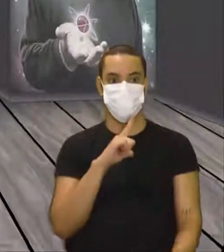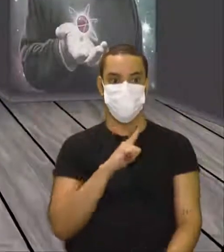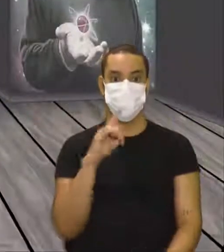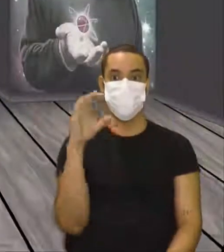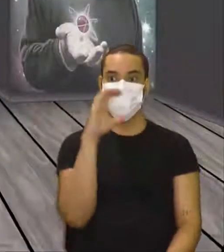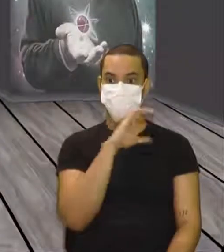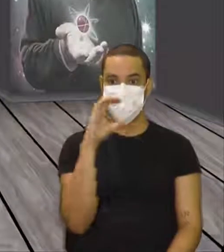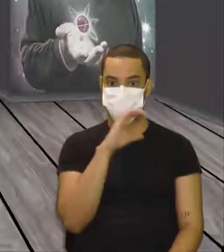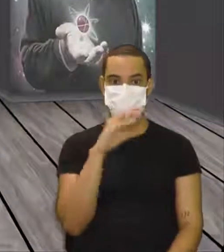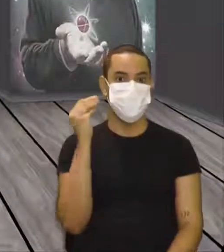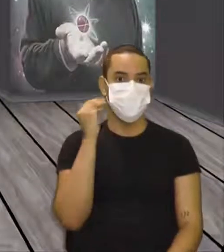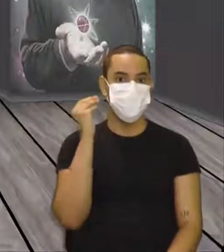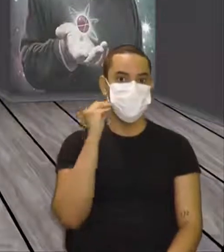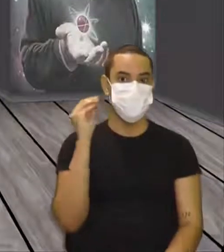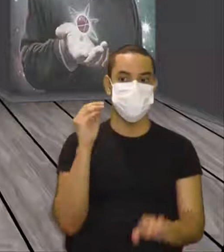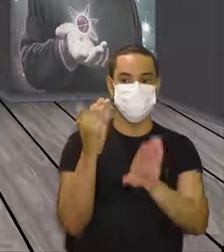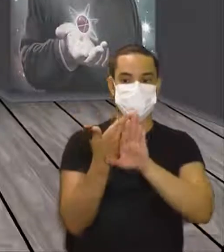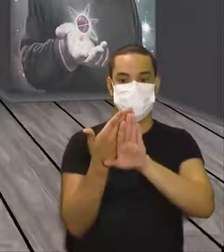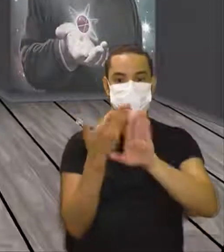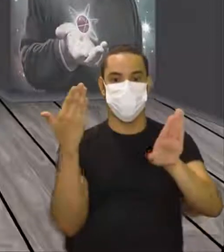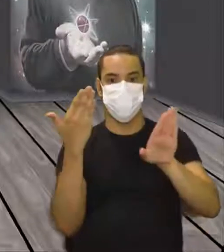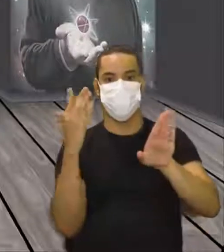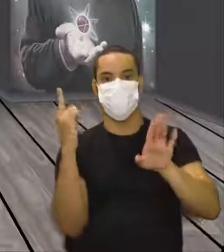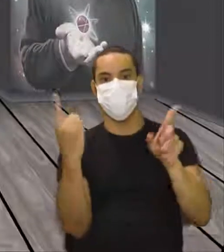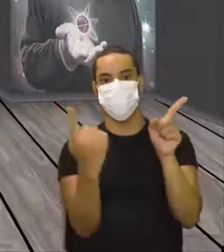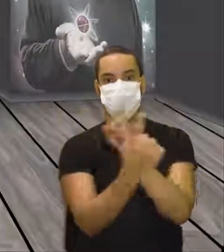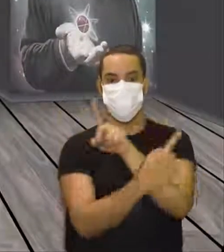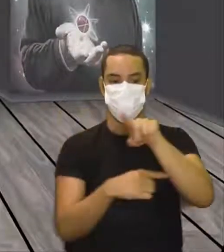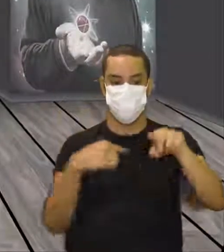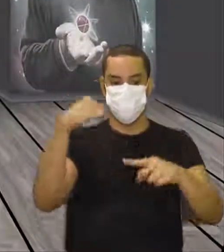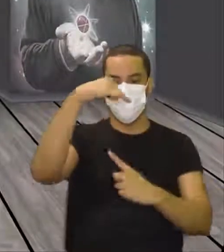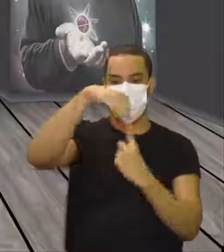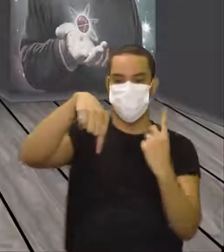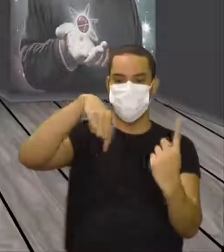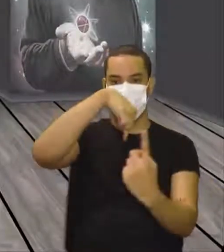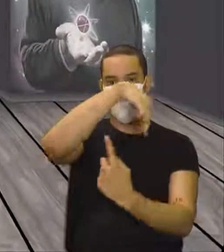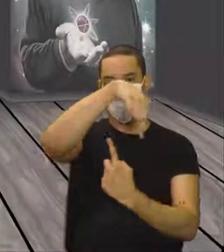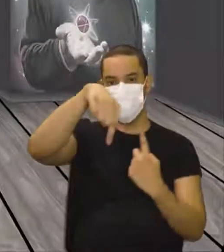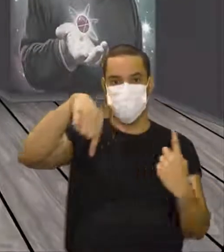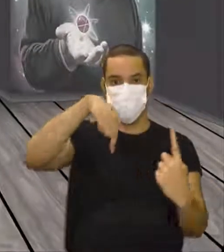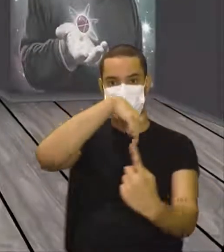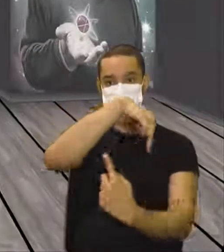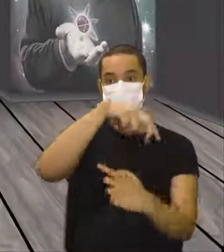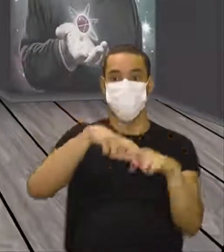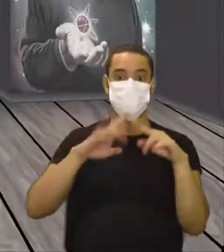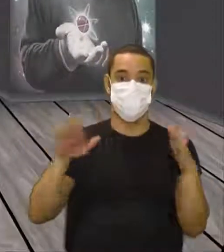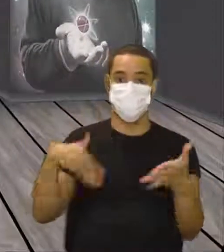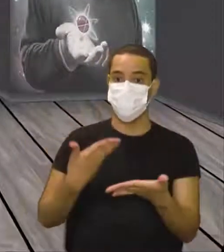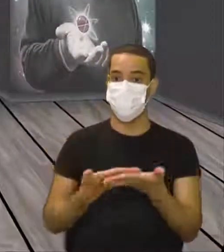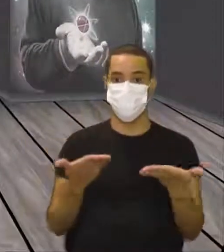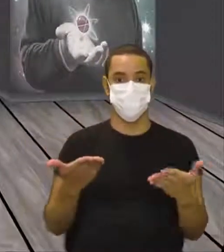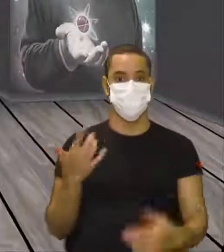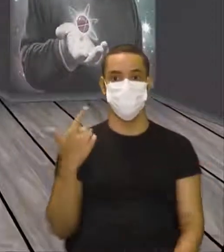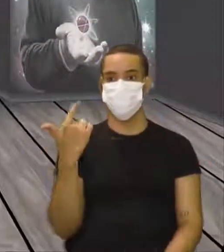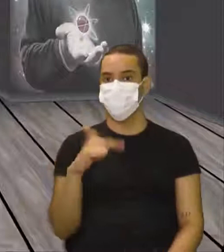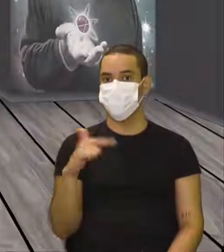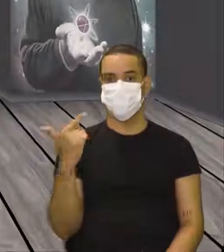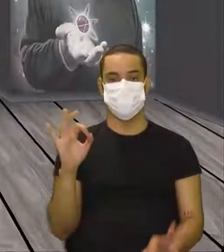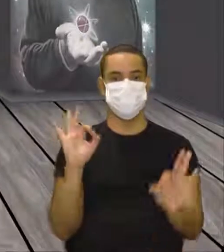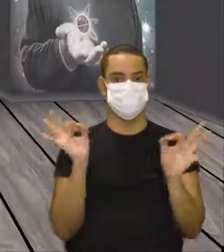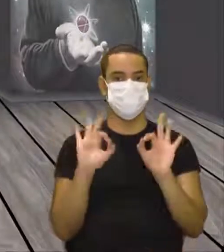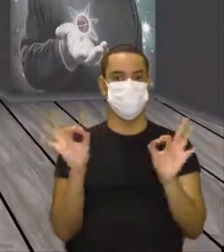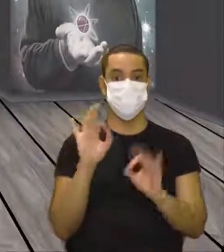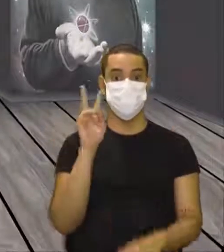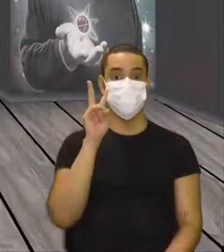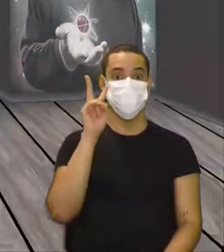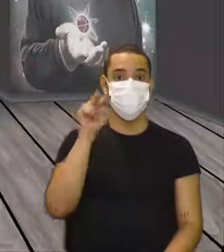velocidade tentando escapar, acontece isso. Então, alguns fenômenos, até hoje, por exemplo, não existe nada que foi